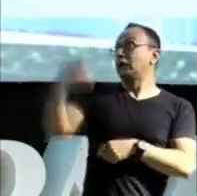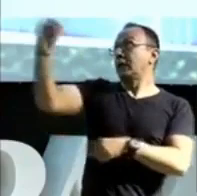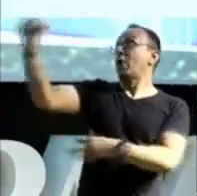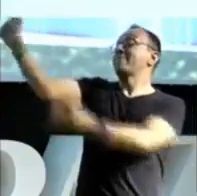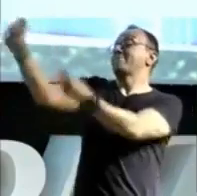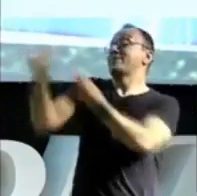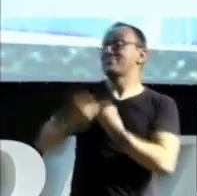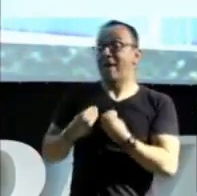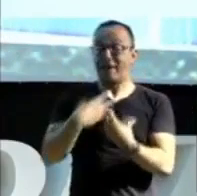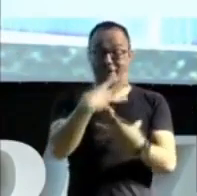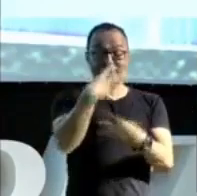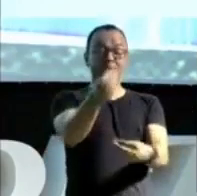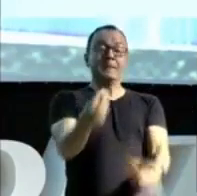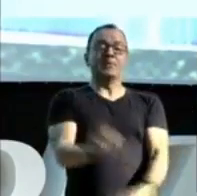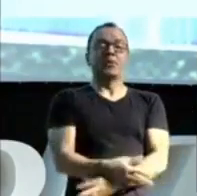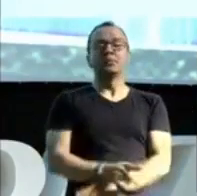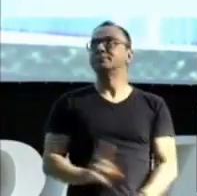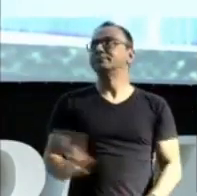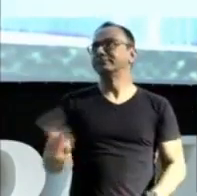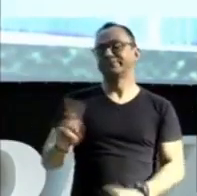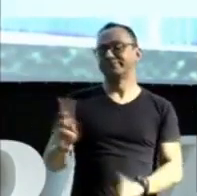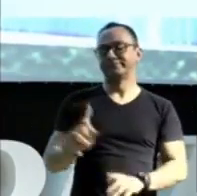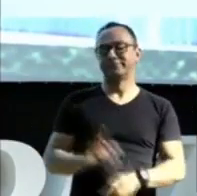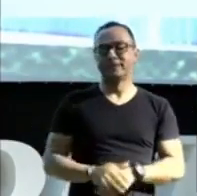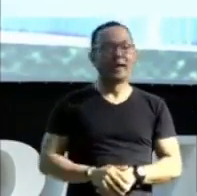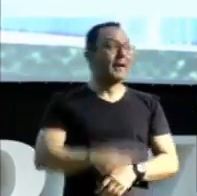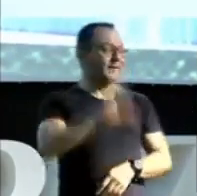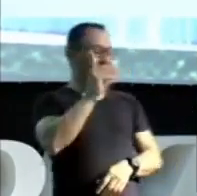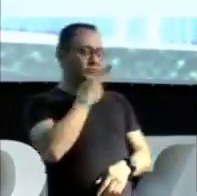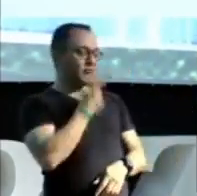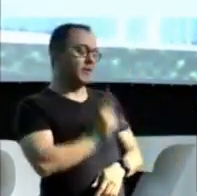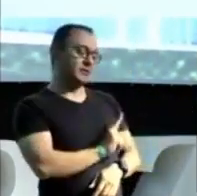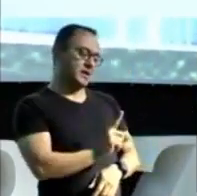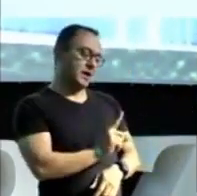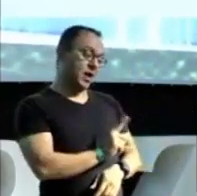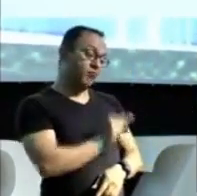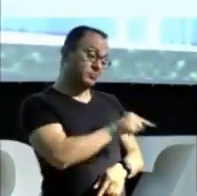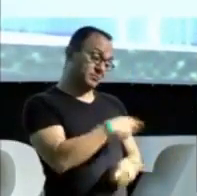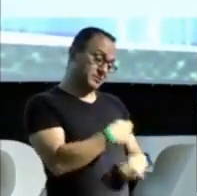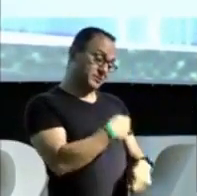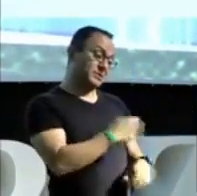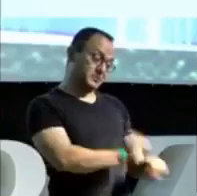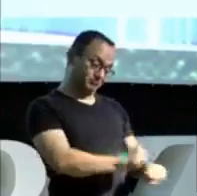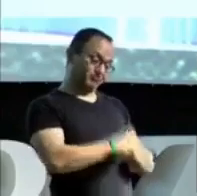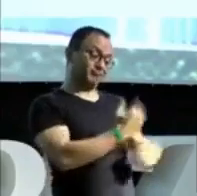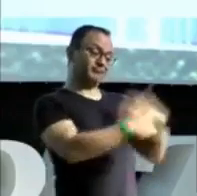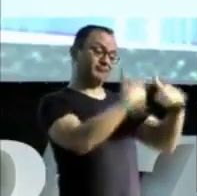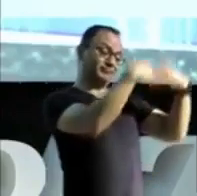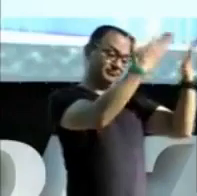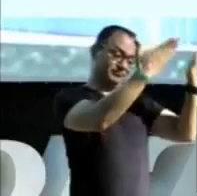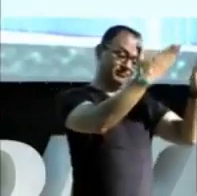Ele vai falar: eu já te dei todo o germe para isso, é só desenvolver. Mas não é serviço de menor esforço.